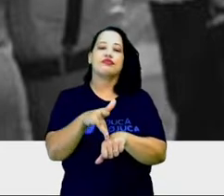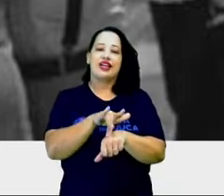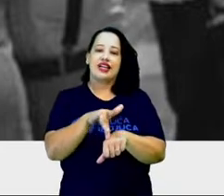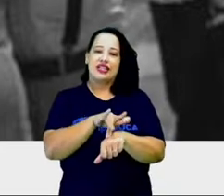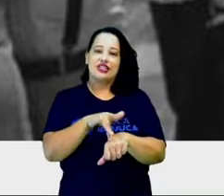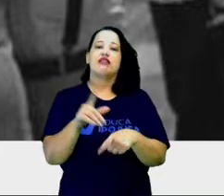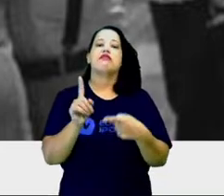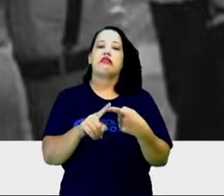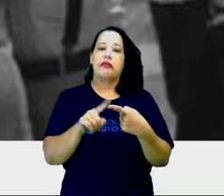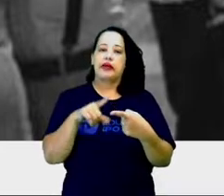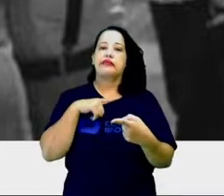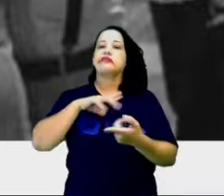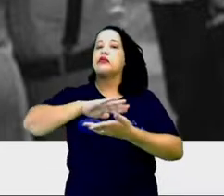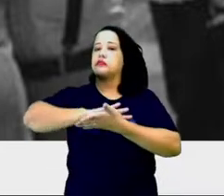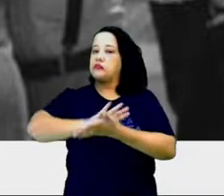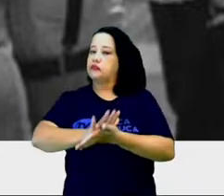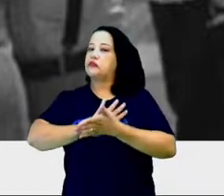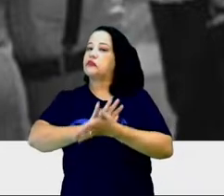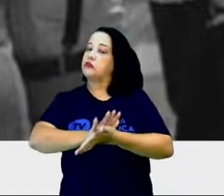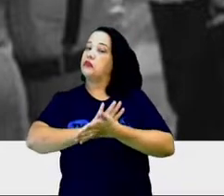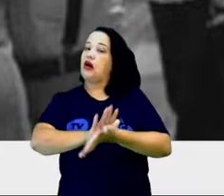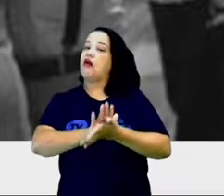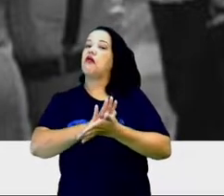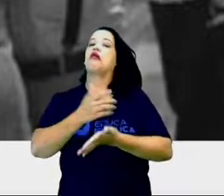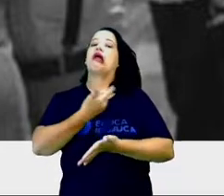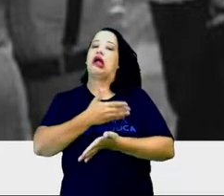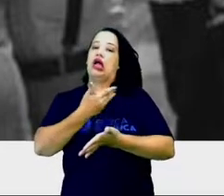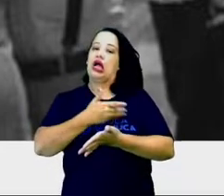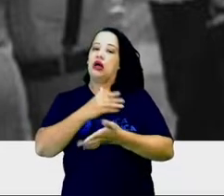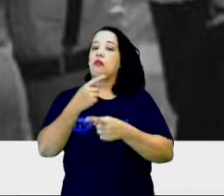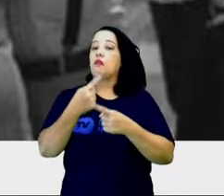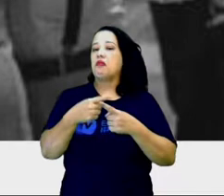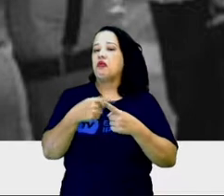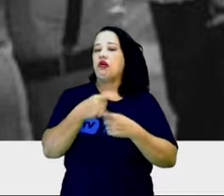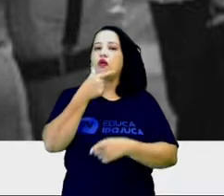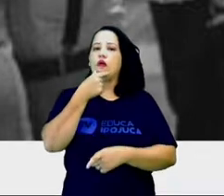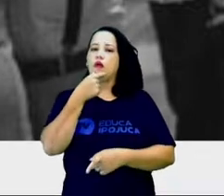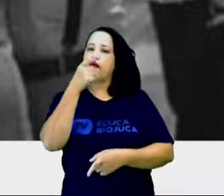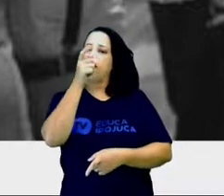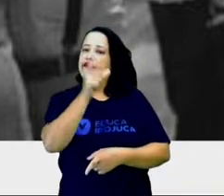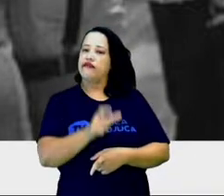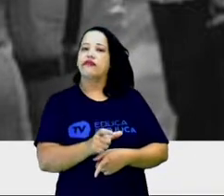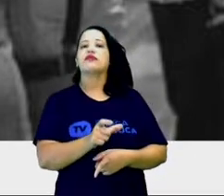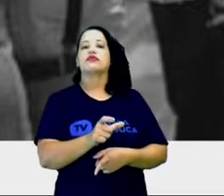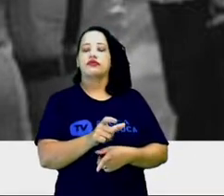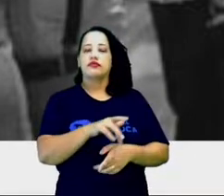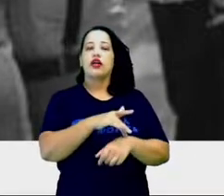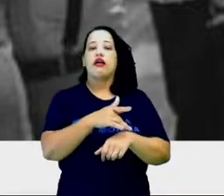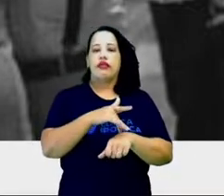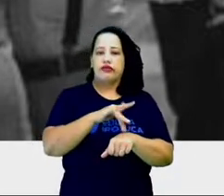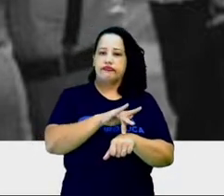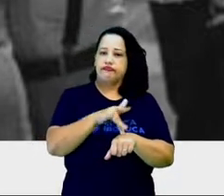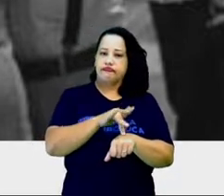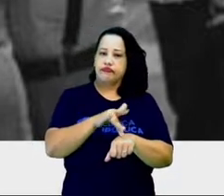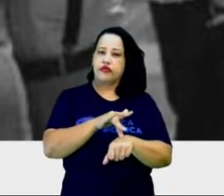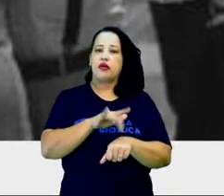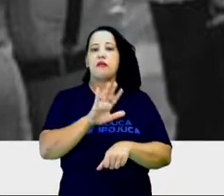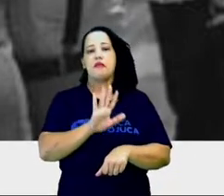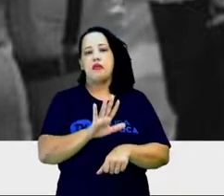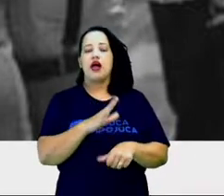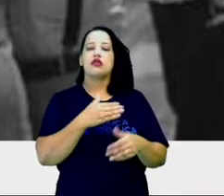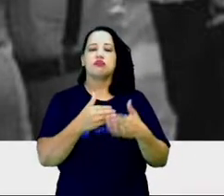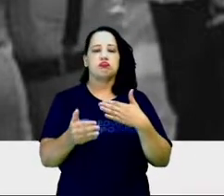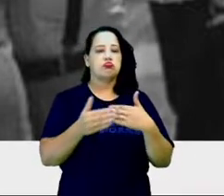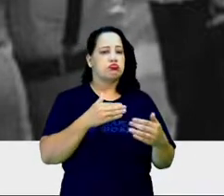também sofre muitas vezes preconceito por ser um homem dançando. Mas independente dos dois conceitos, seja na fase idosa